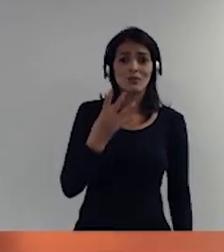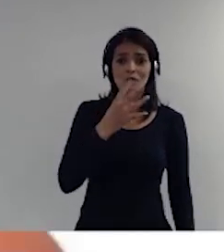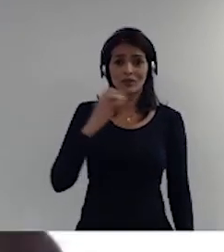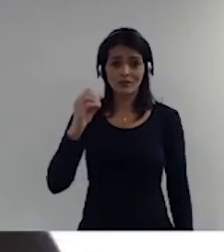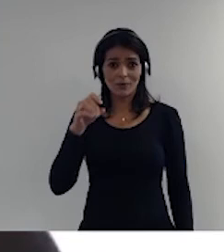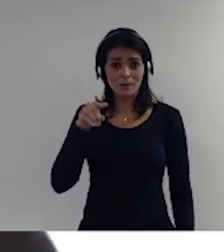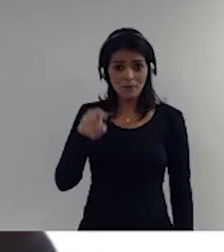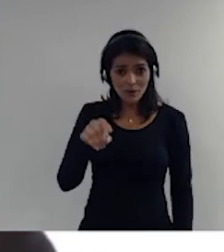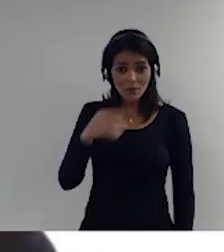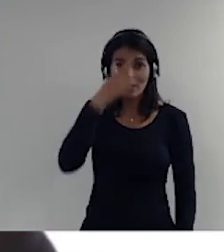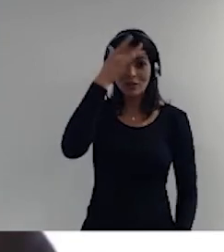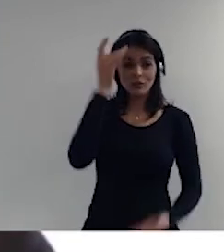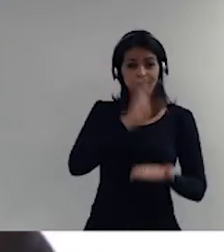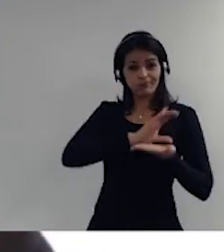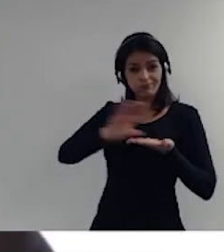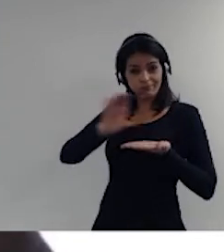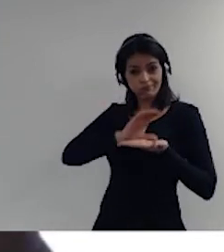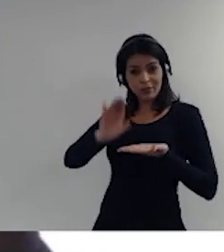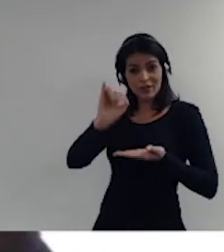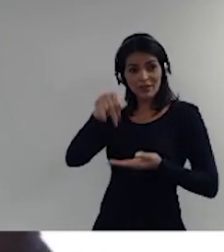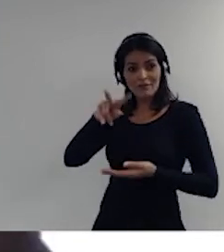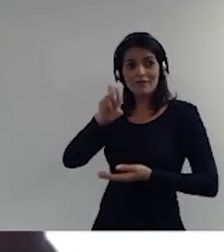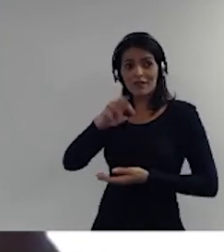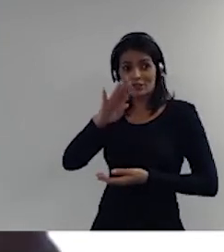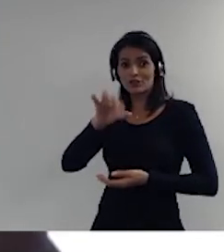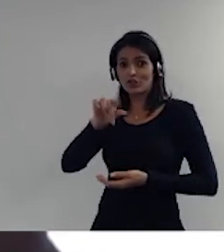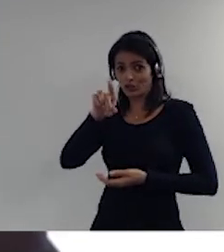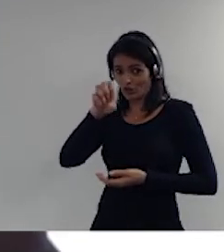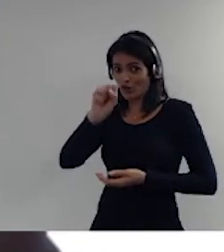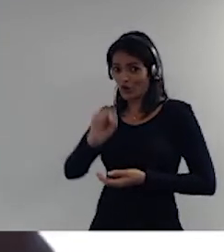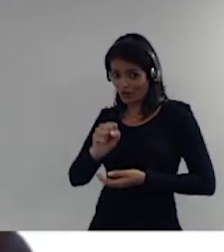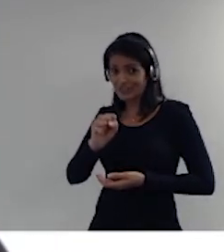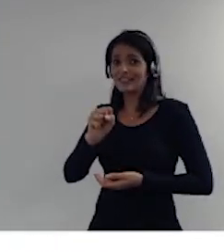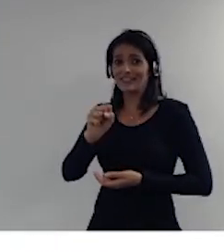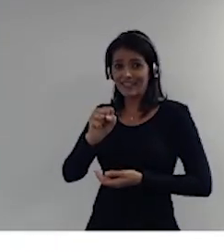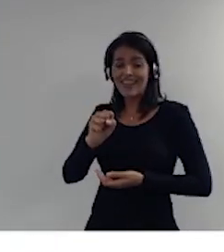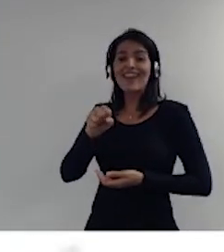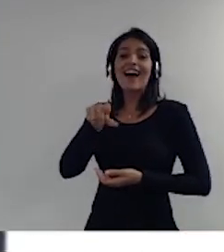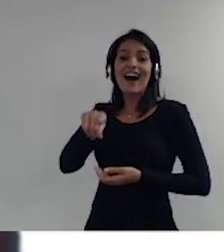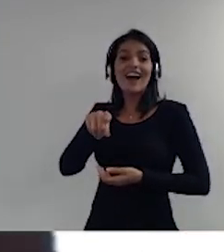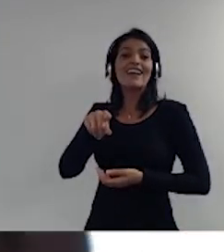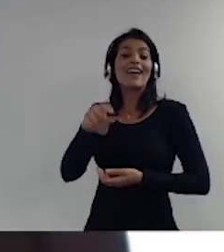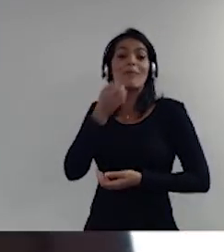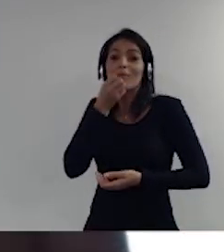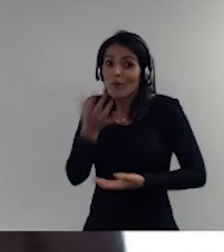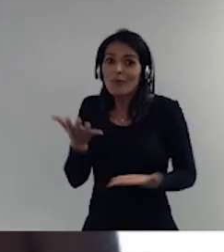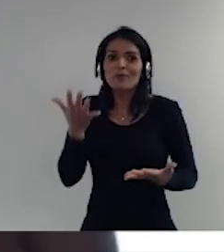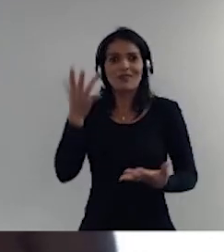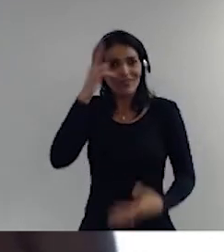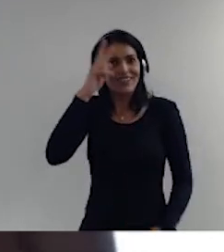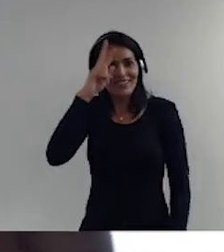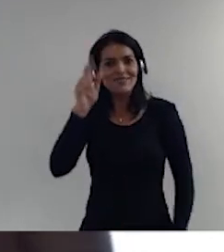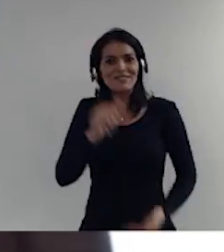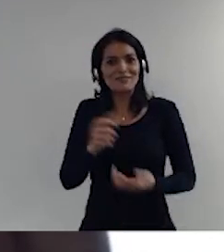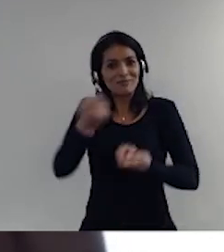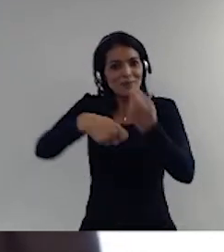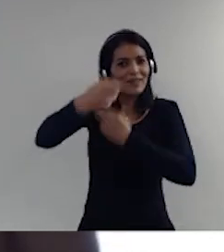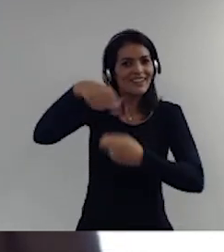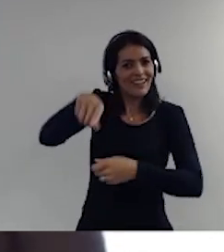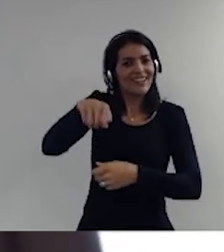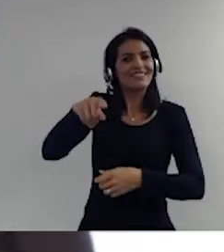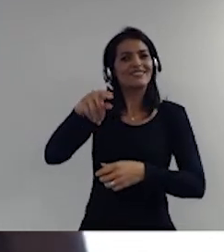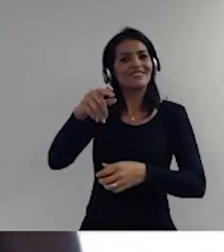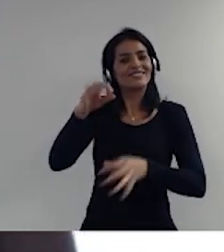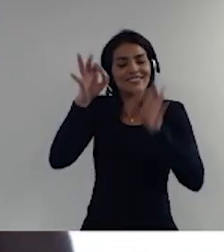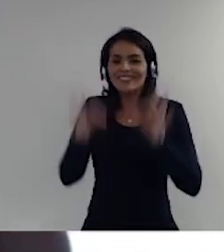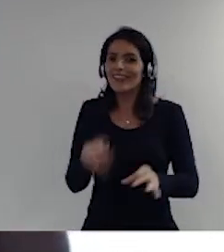2.400.000 investidores individuais, né, CPFs, e aqui eu lembro, é muito bom para o mercado que isso